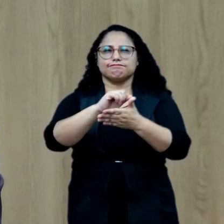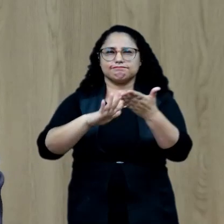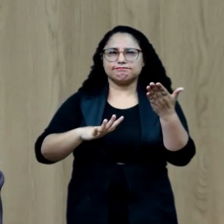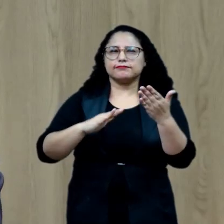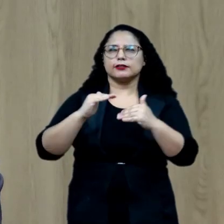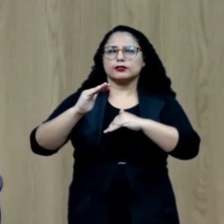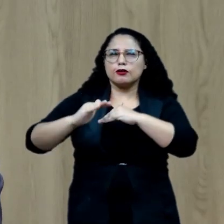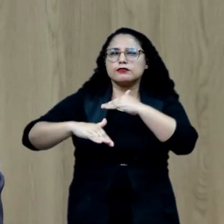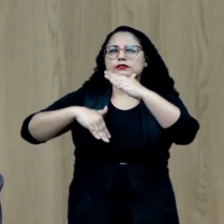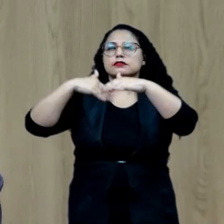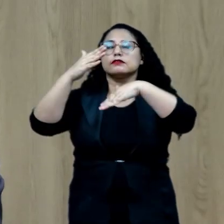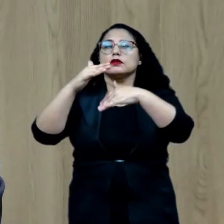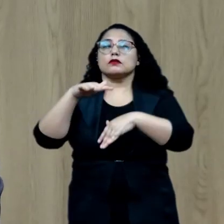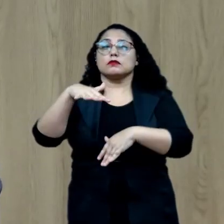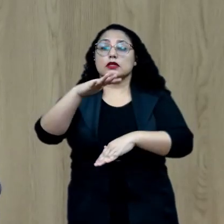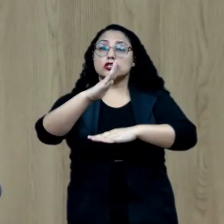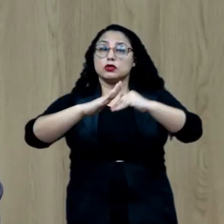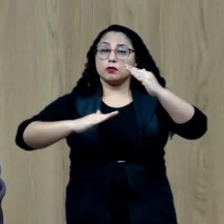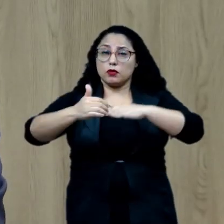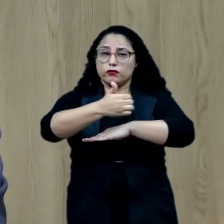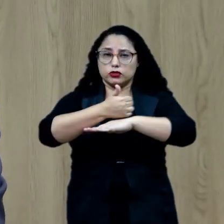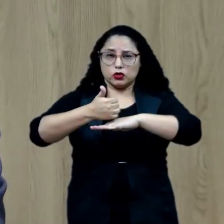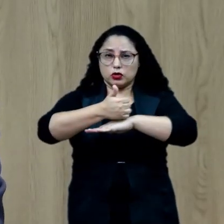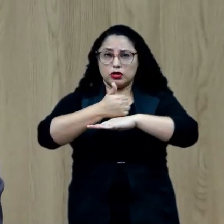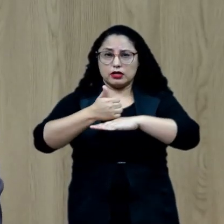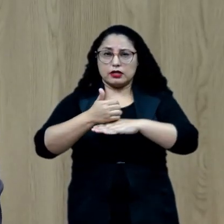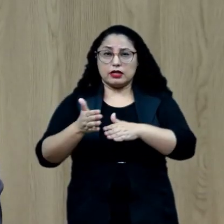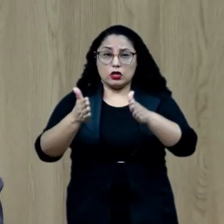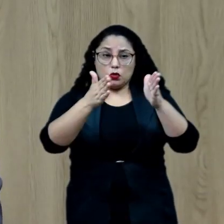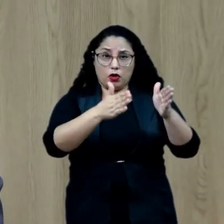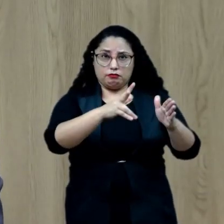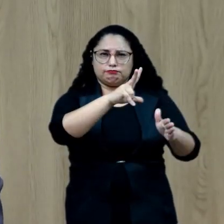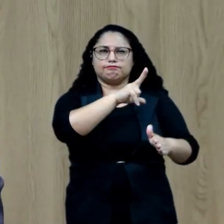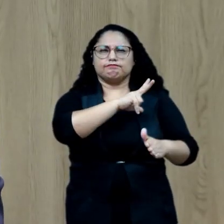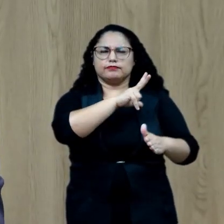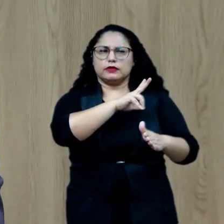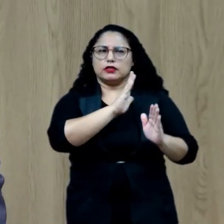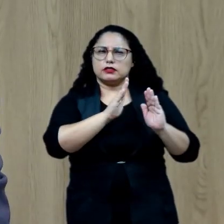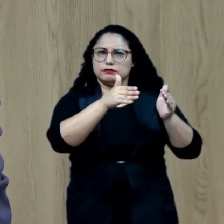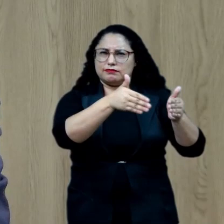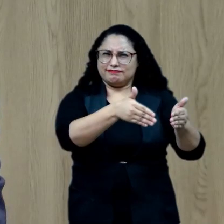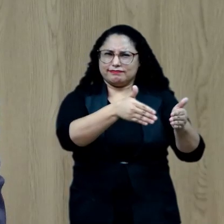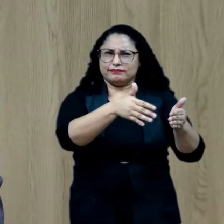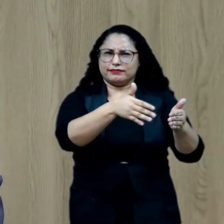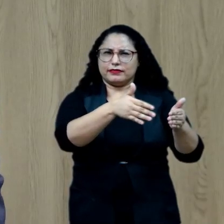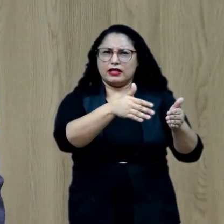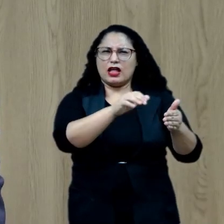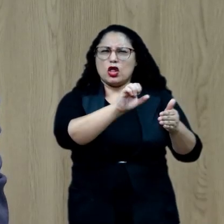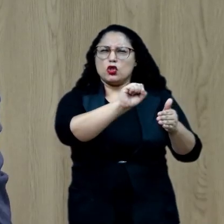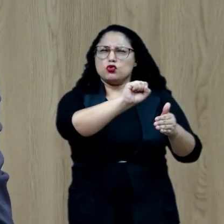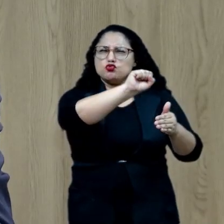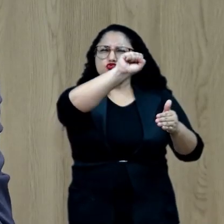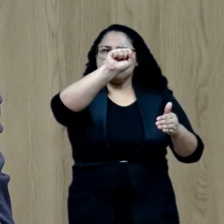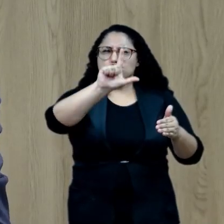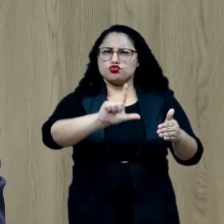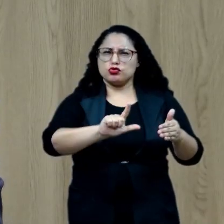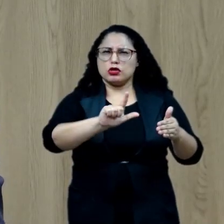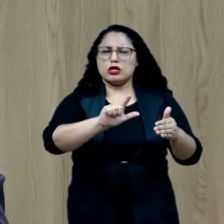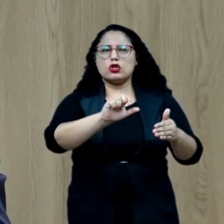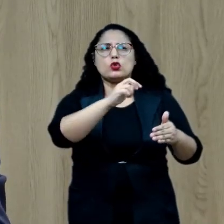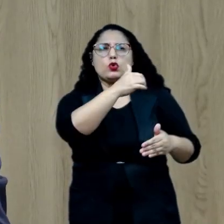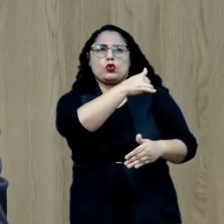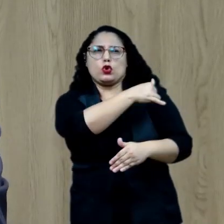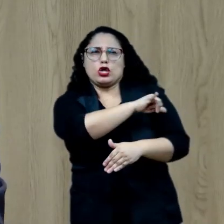são desenvolvidas por esses profissionais. No âmbito privado, especificamente ali no Sudeste, Rio